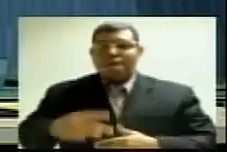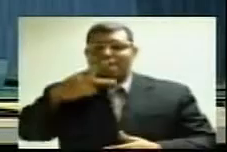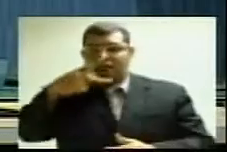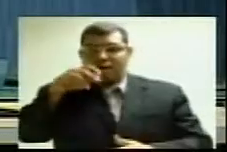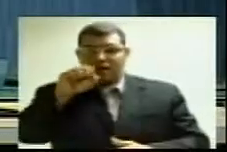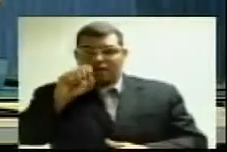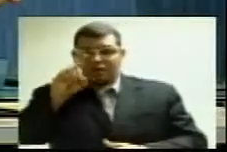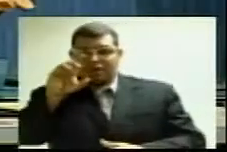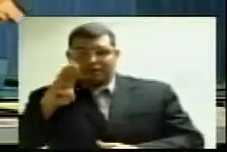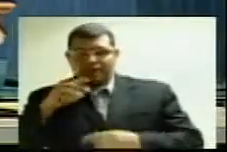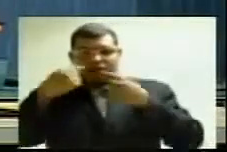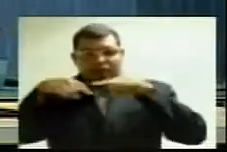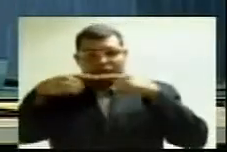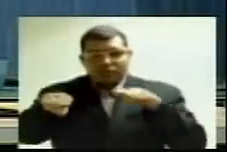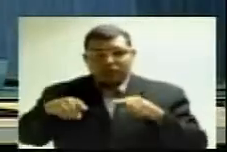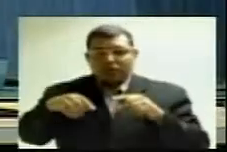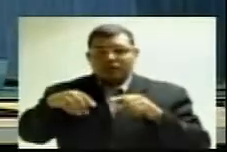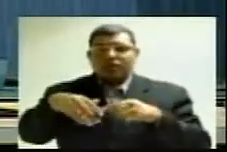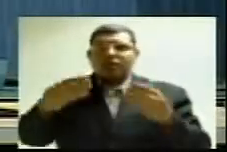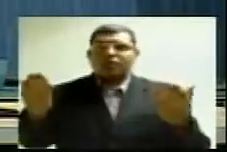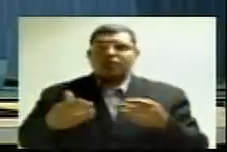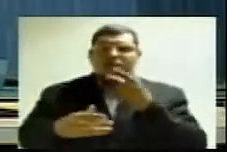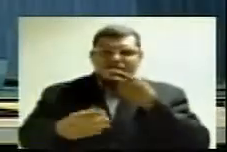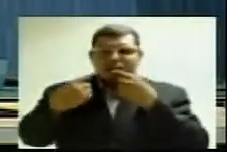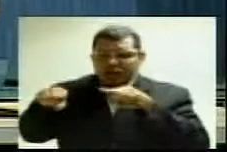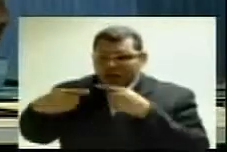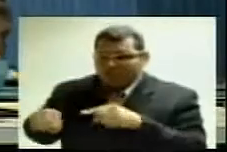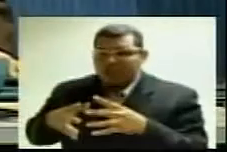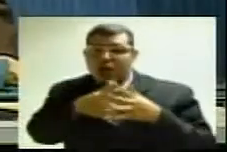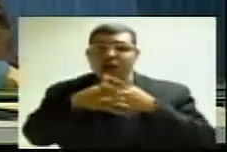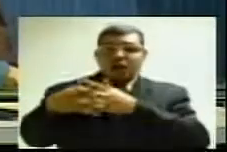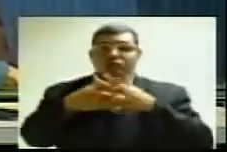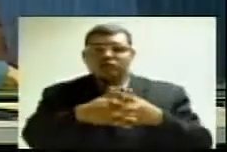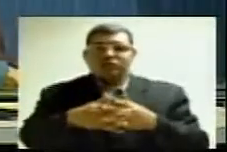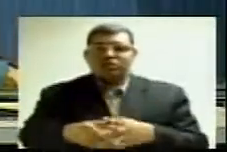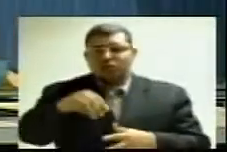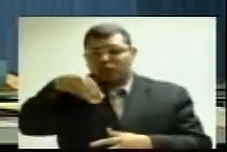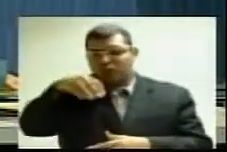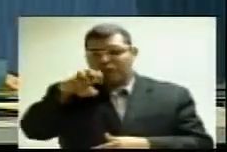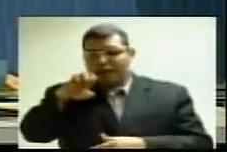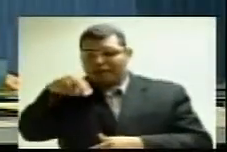PSDB, que denunciou ferozmente o escândalo do Mensalão,